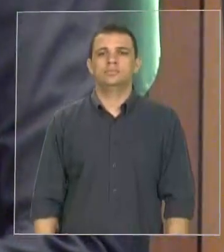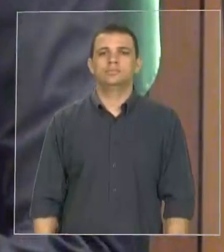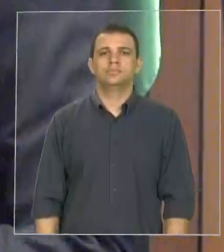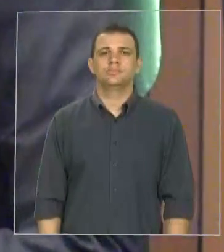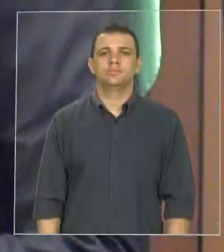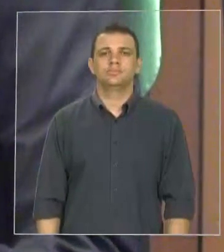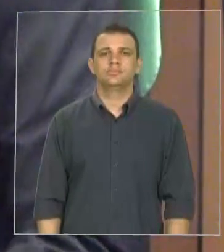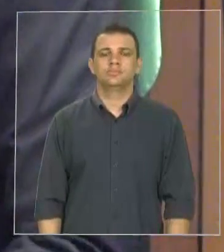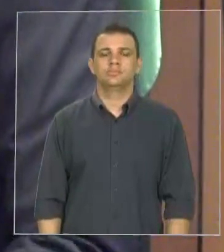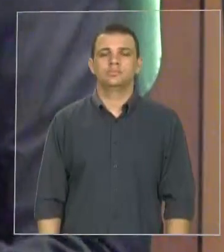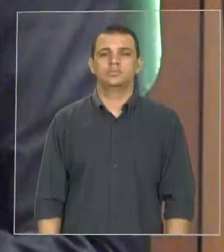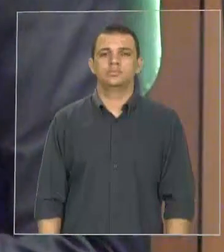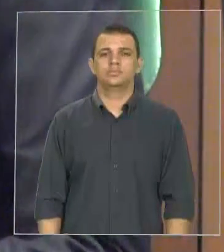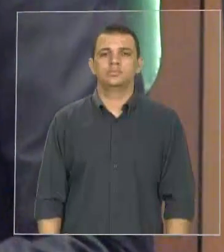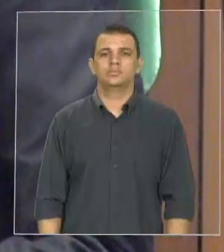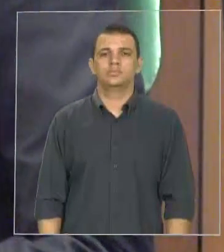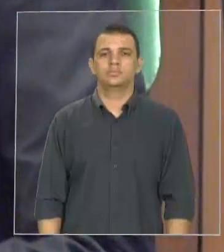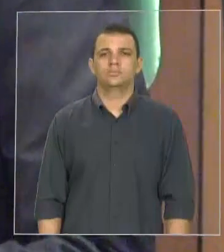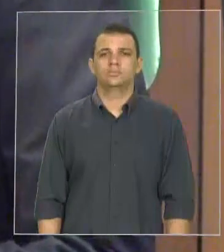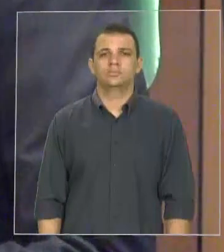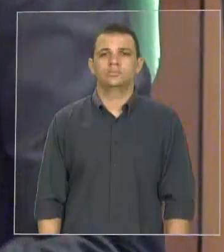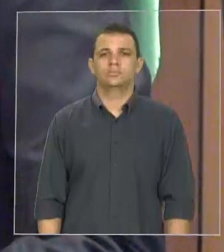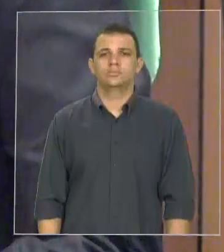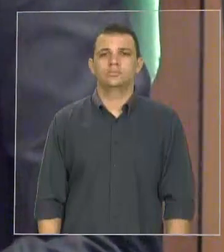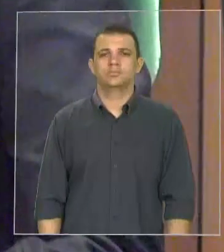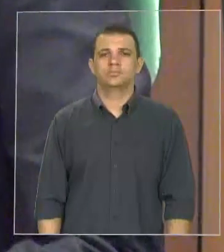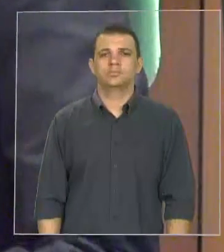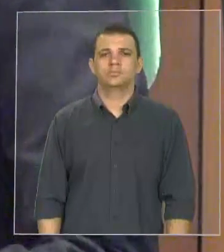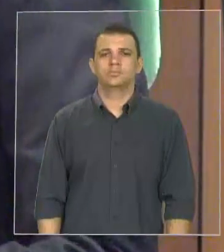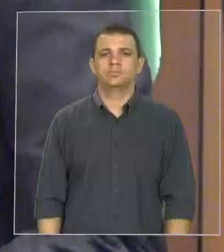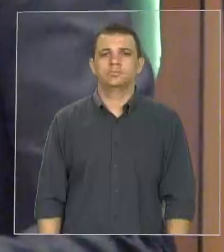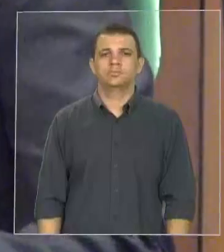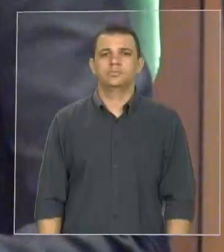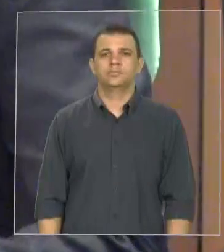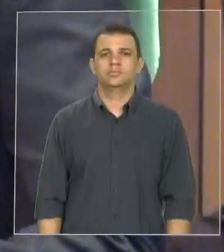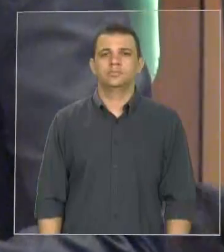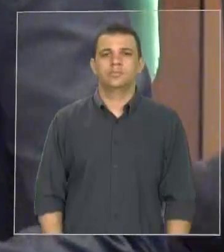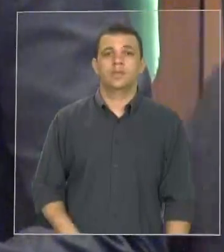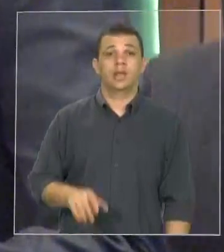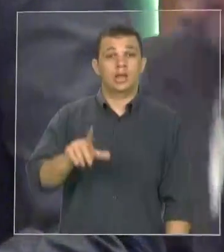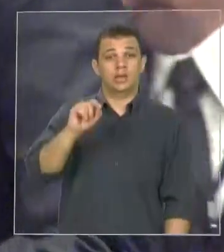de 4 organizações não governamentais,